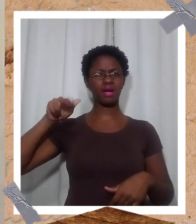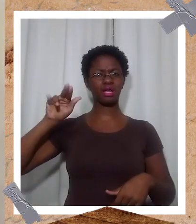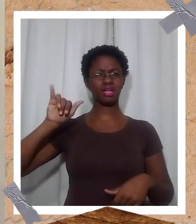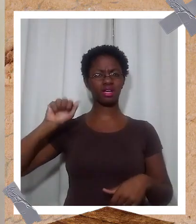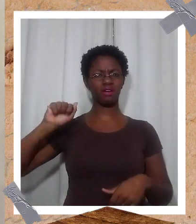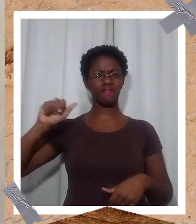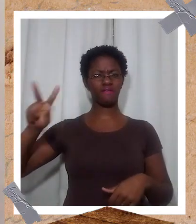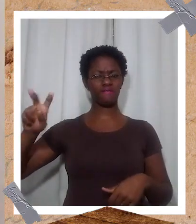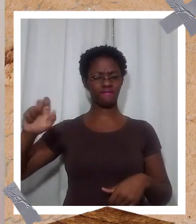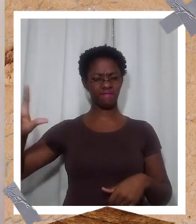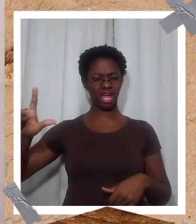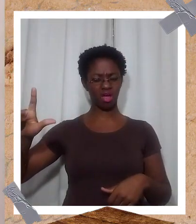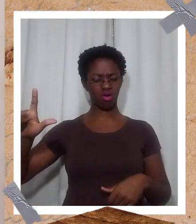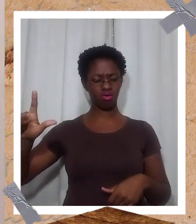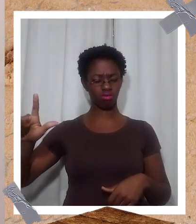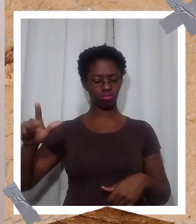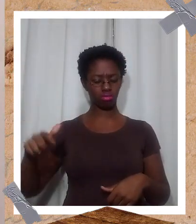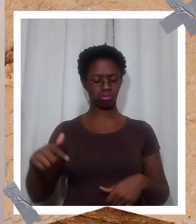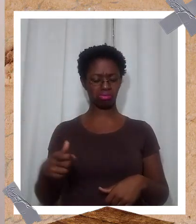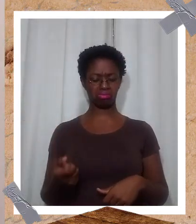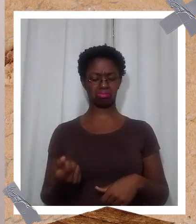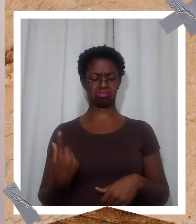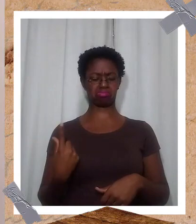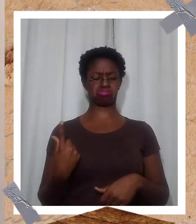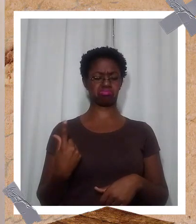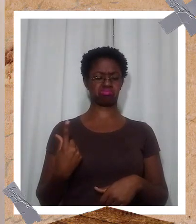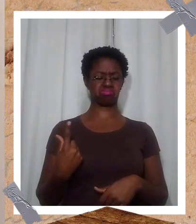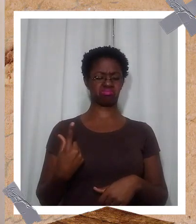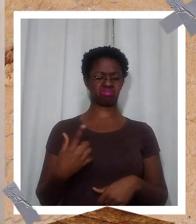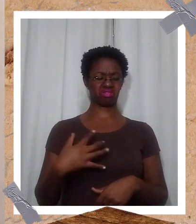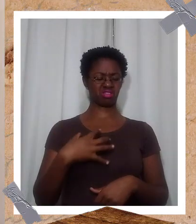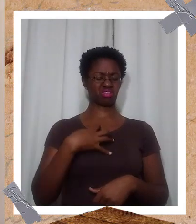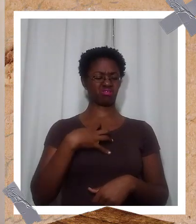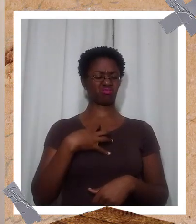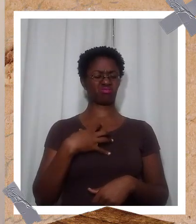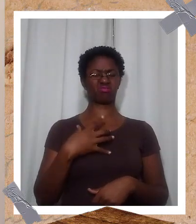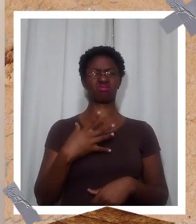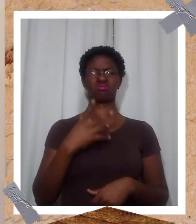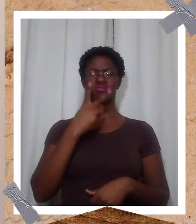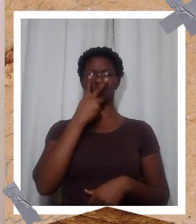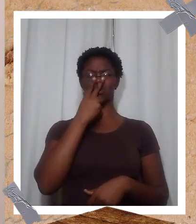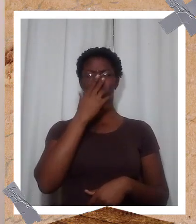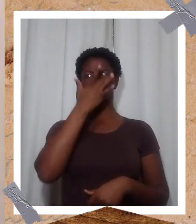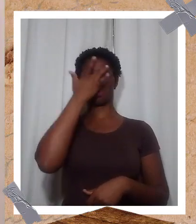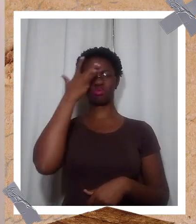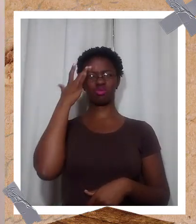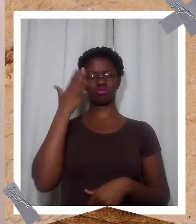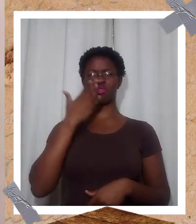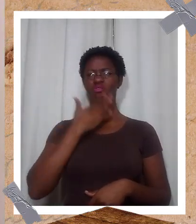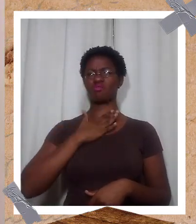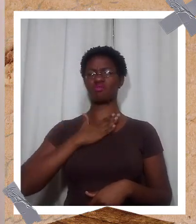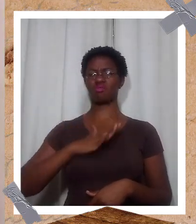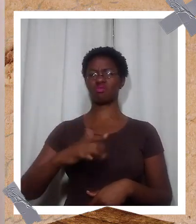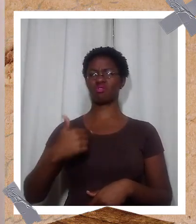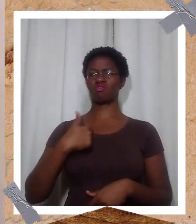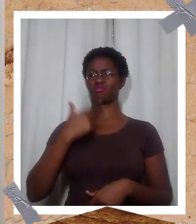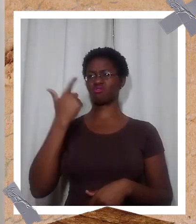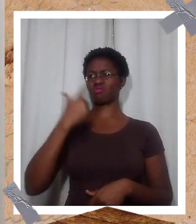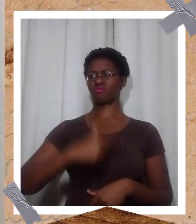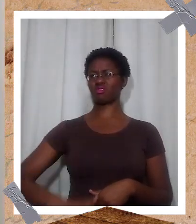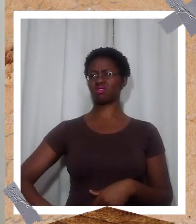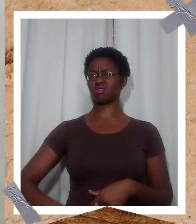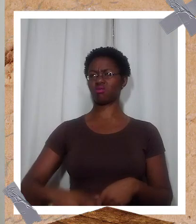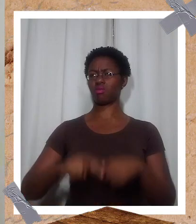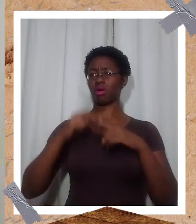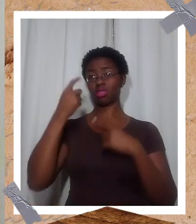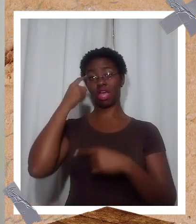cabeça é que eu me sentia uma pessoa que ninguém gostava, achava que ninguém gostava porque as minhas ideias eram